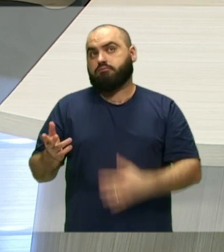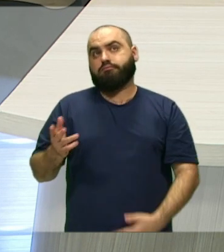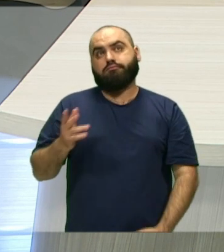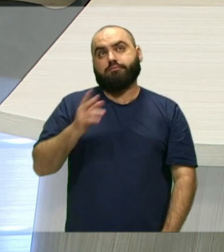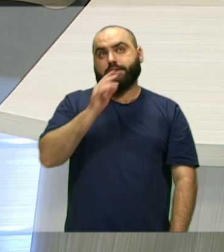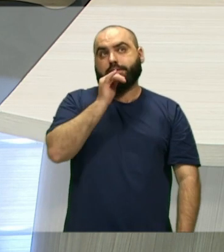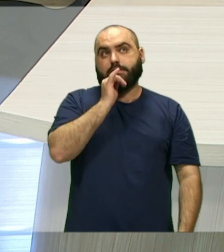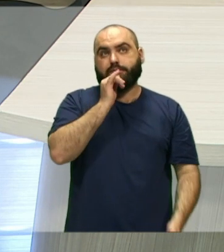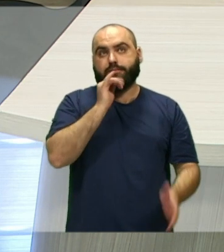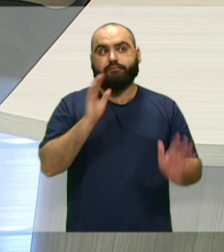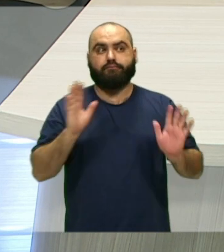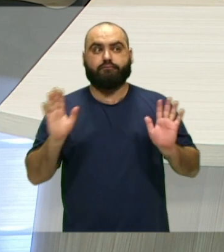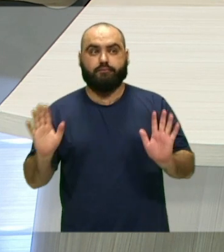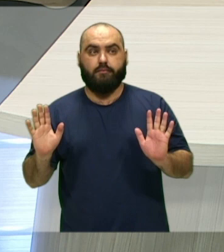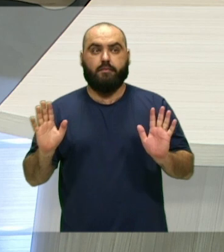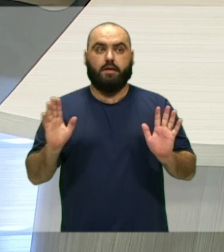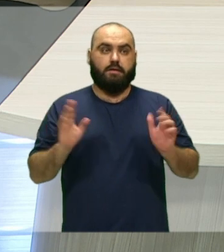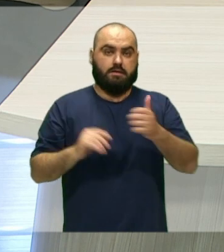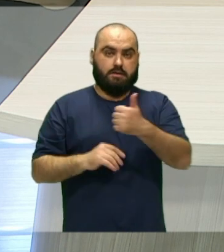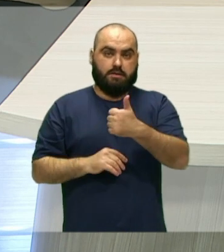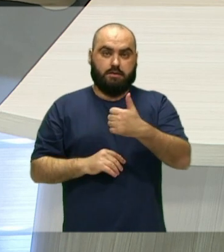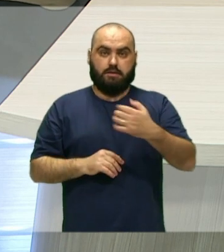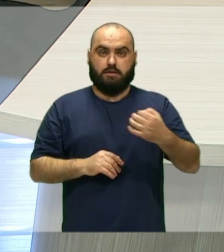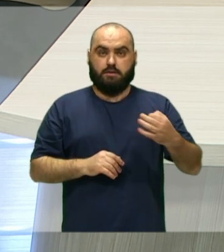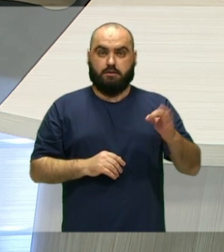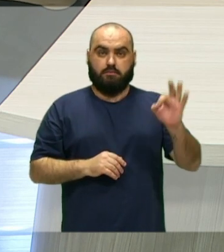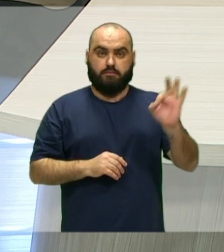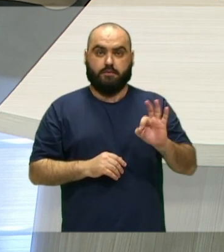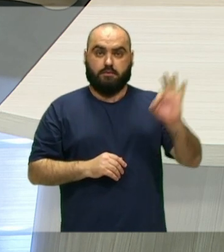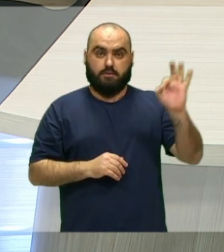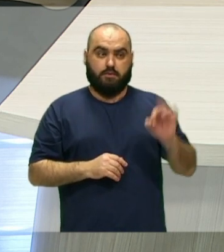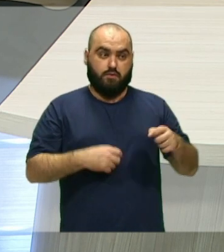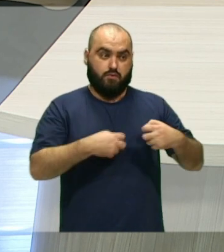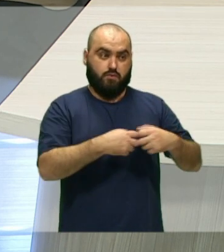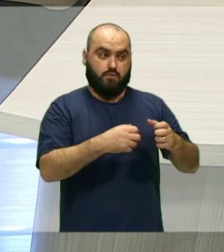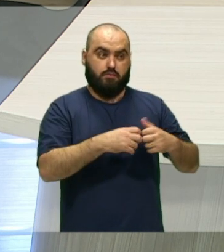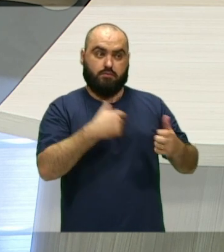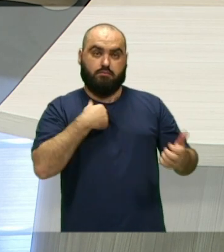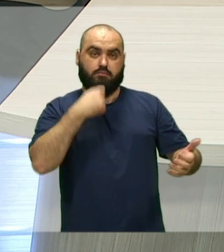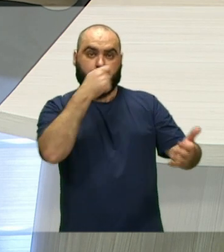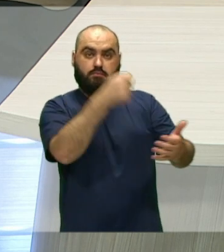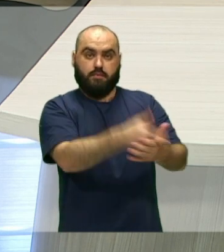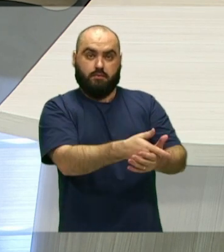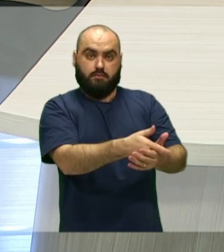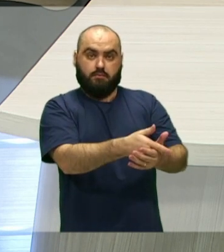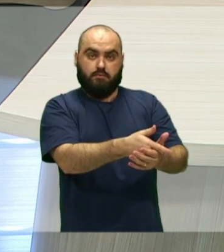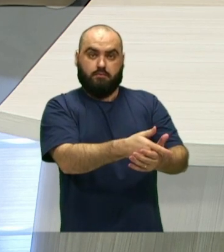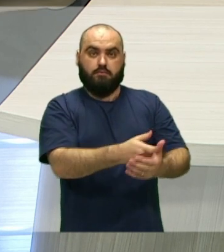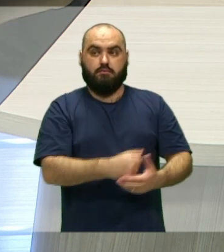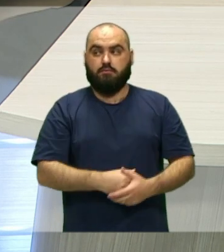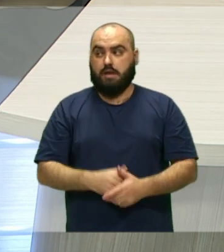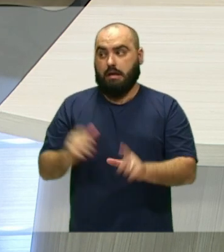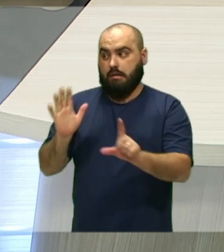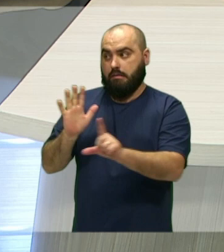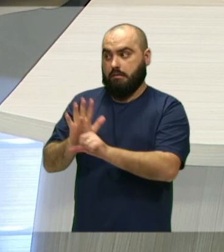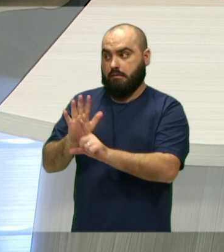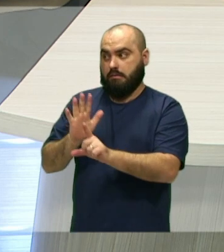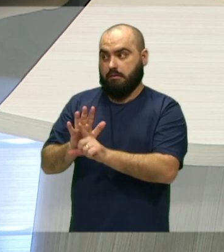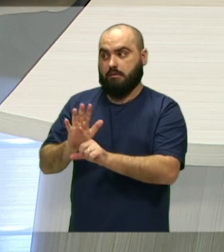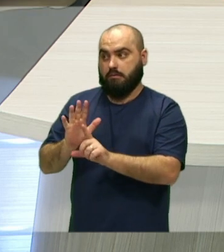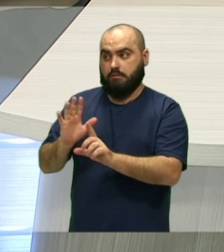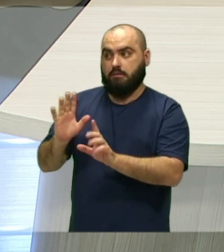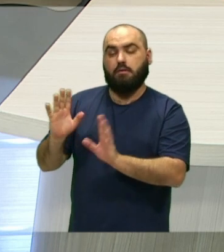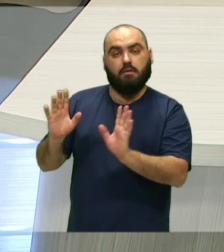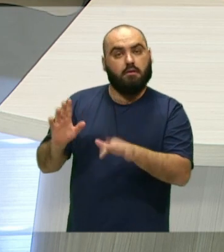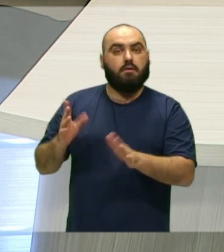não eu dou 100% do Vale Transporte né a gente eh que além do que a legislação o